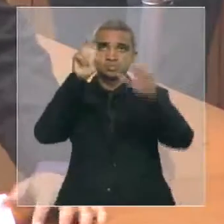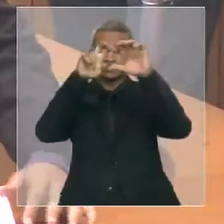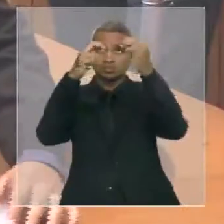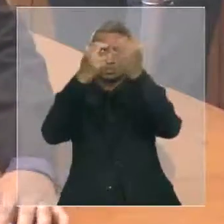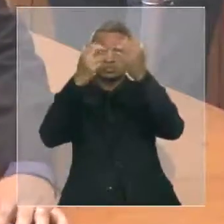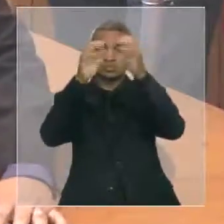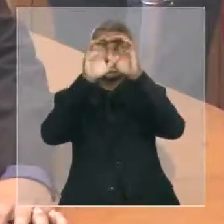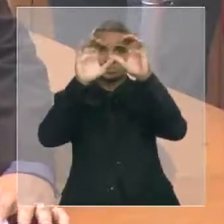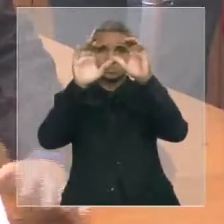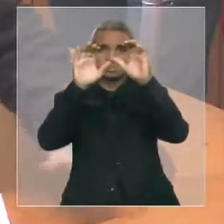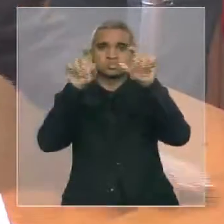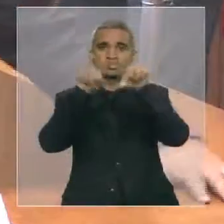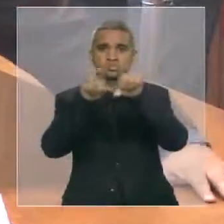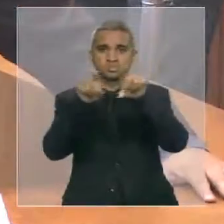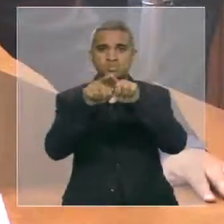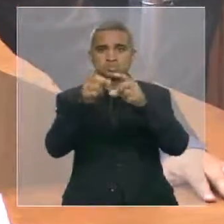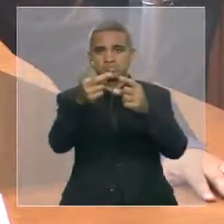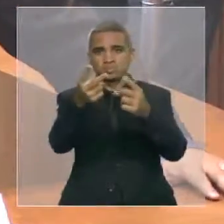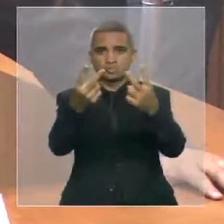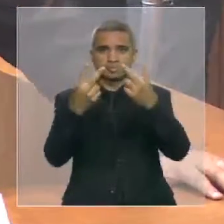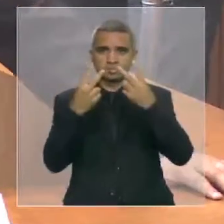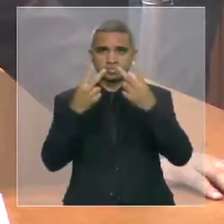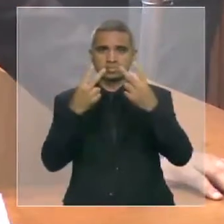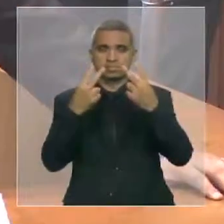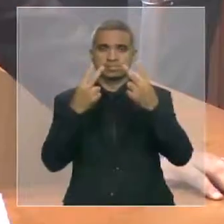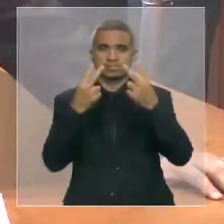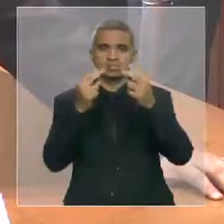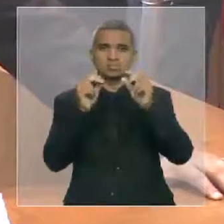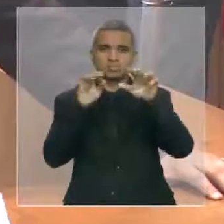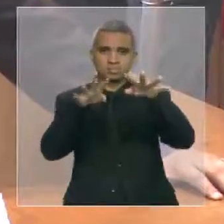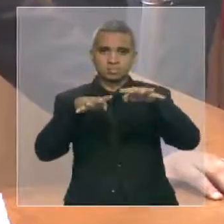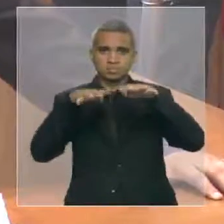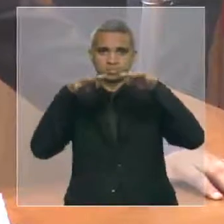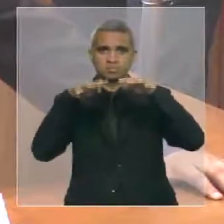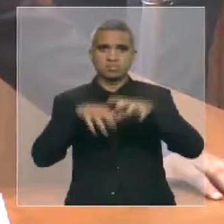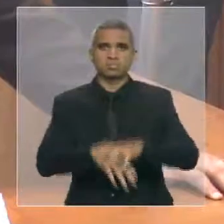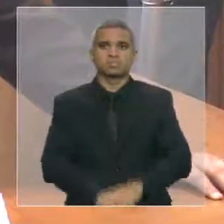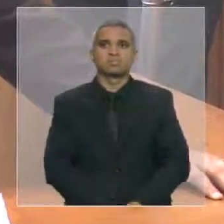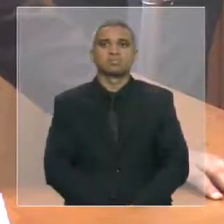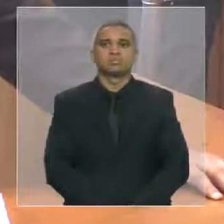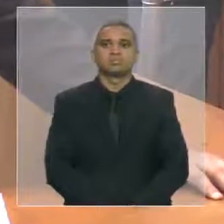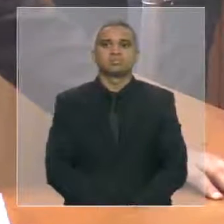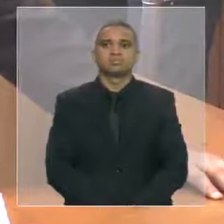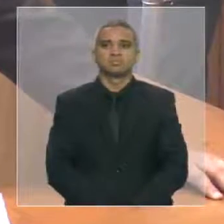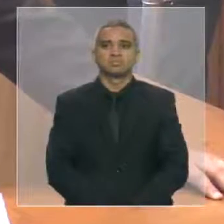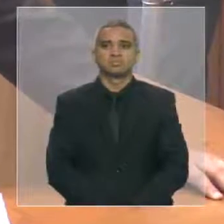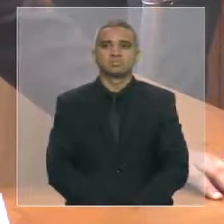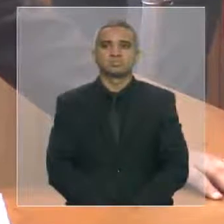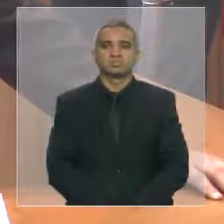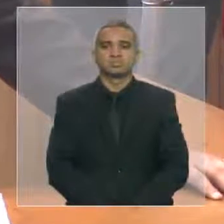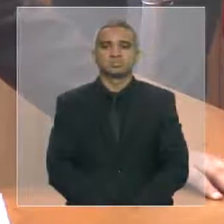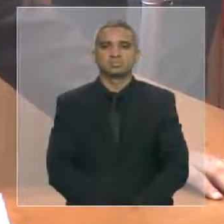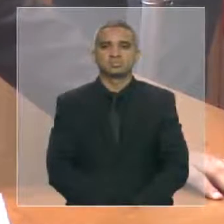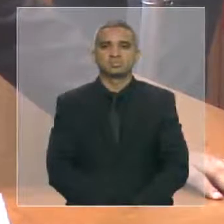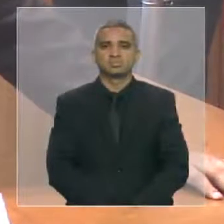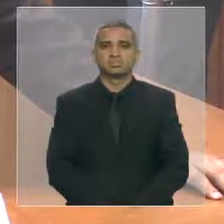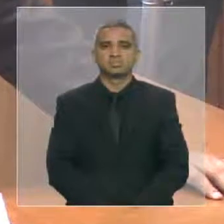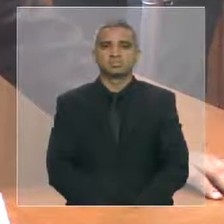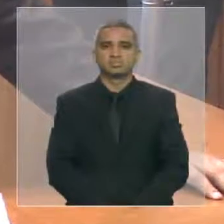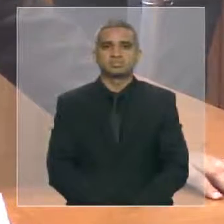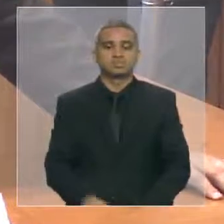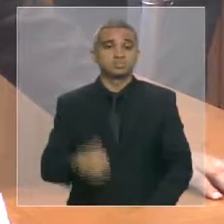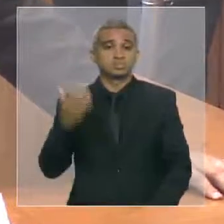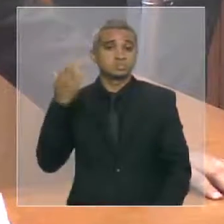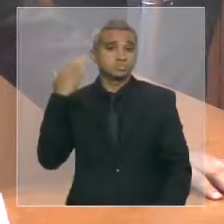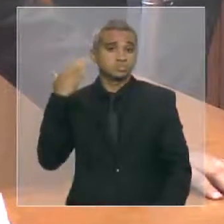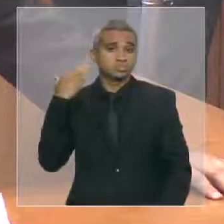sessão. Nos últimos dias estive imbuído no acompanhamento de uma demanda